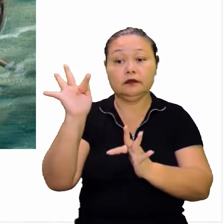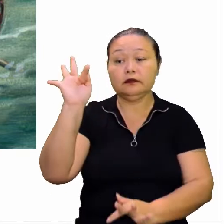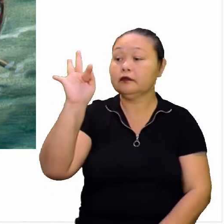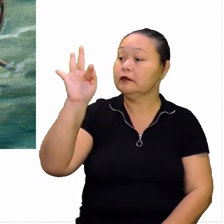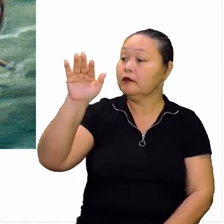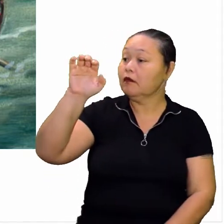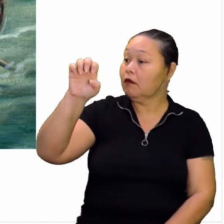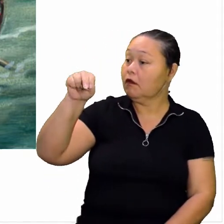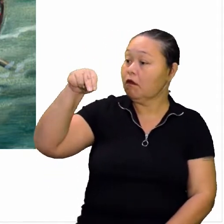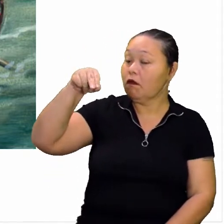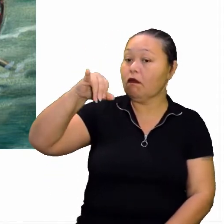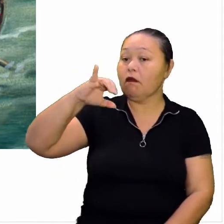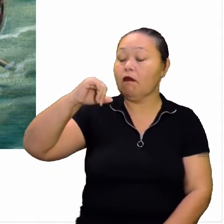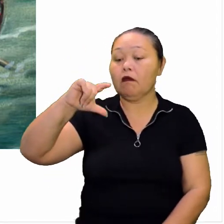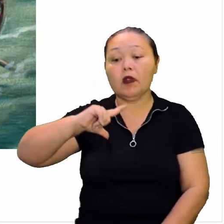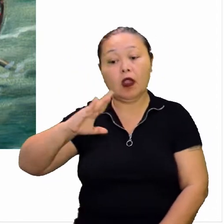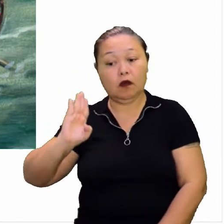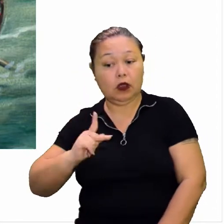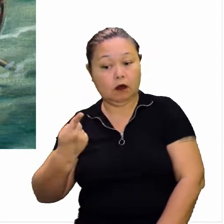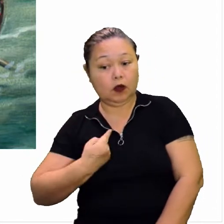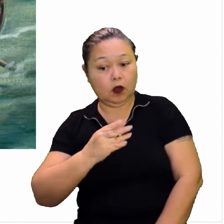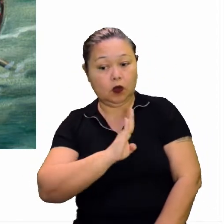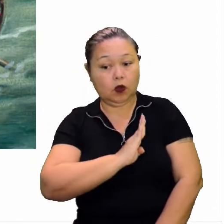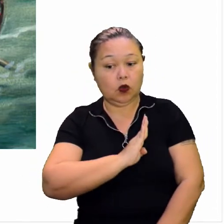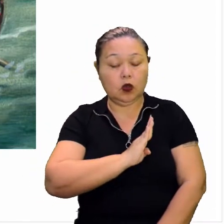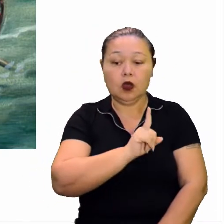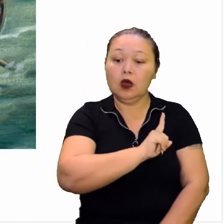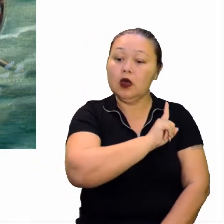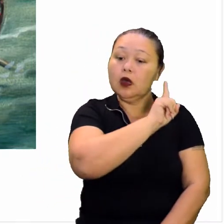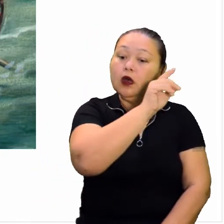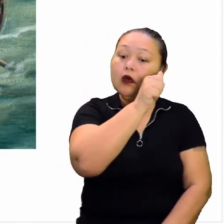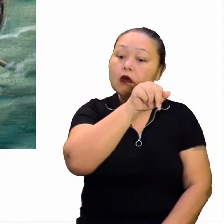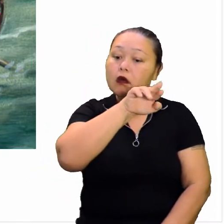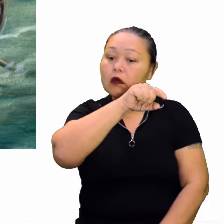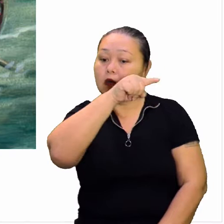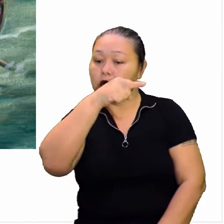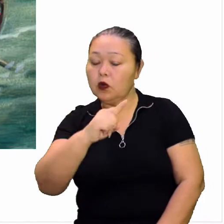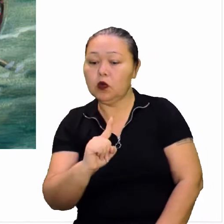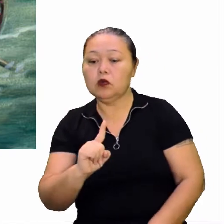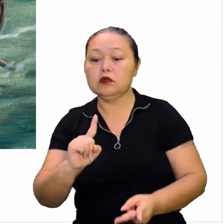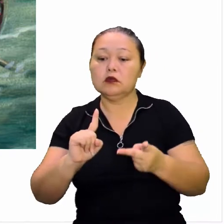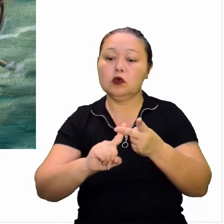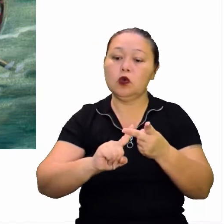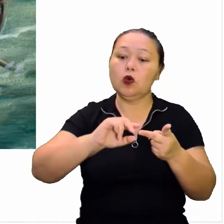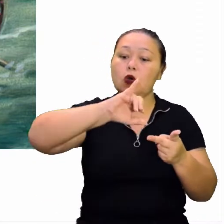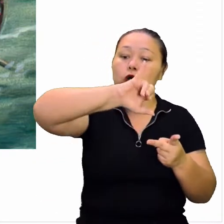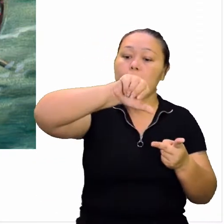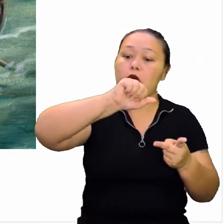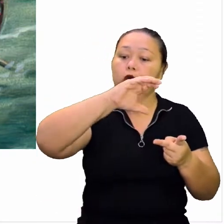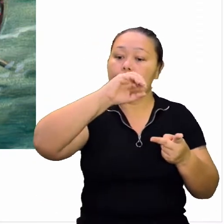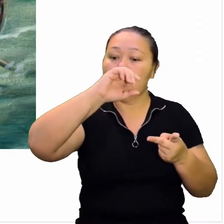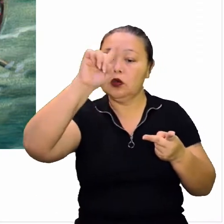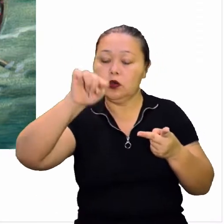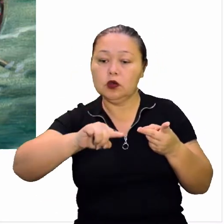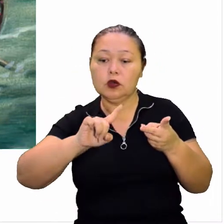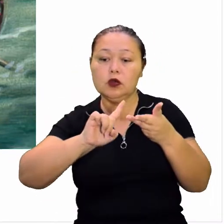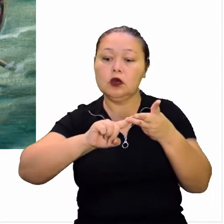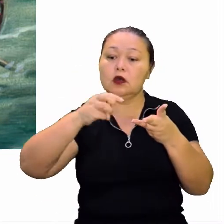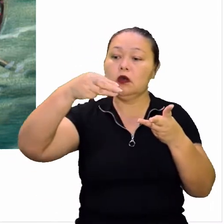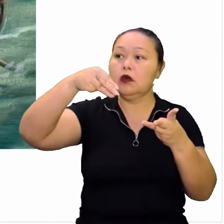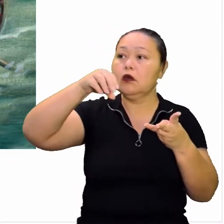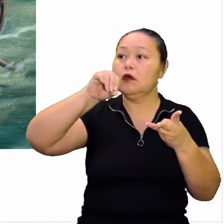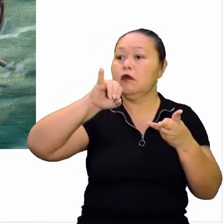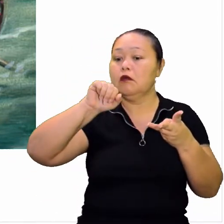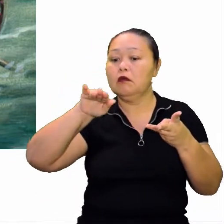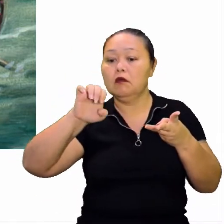fenícios. Eu saio dos hebreus, passei por Abraão, passei por Jacó, passei por